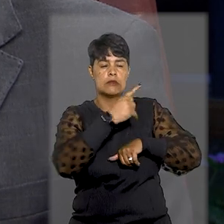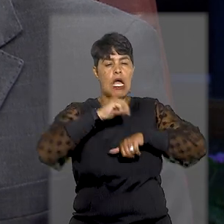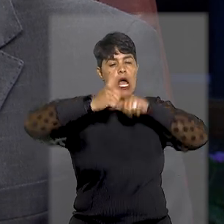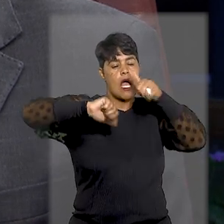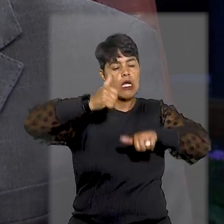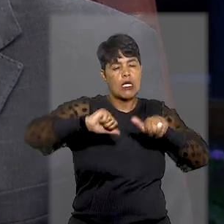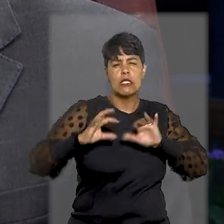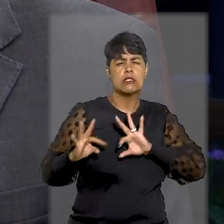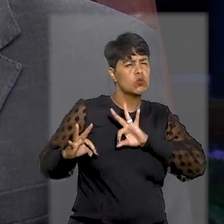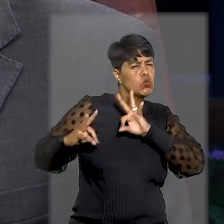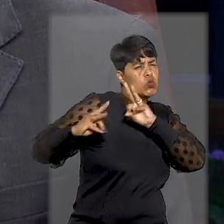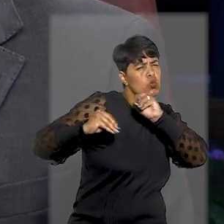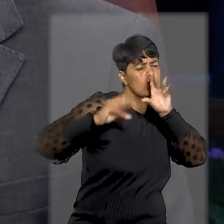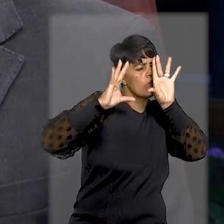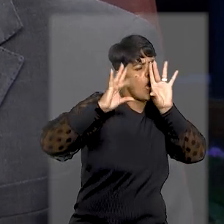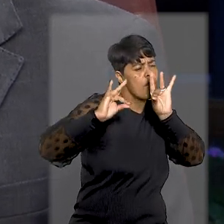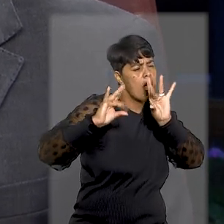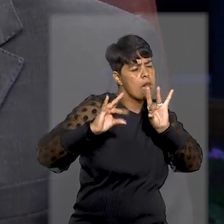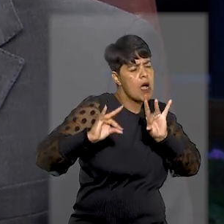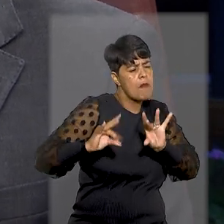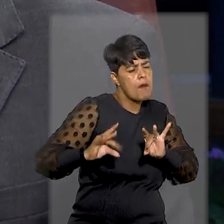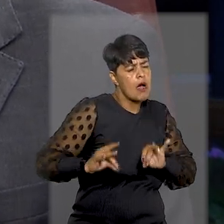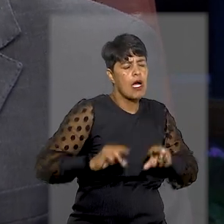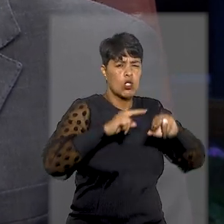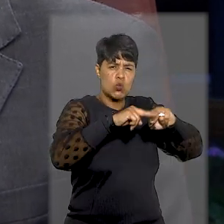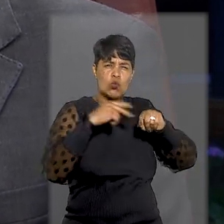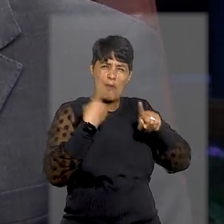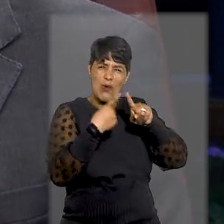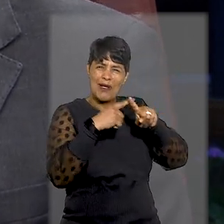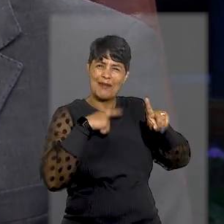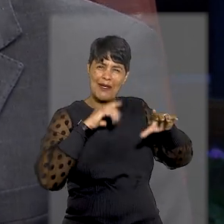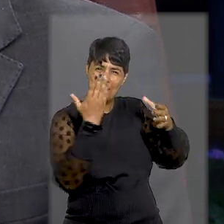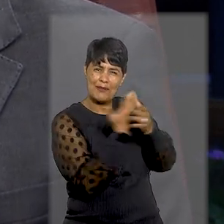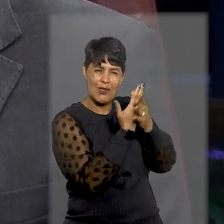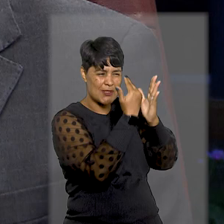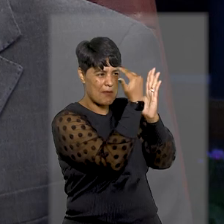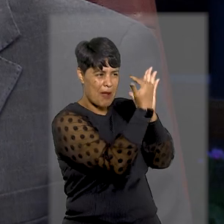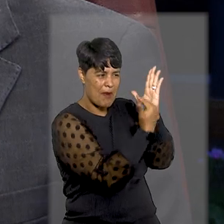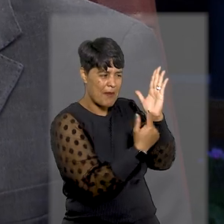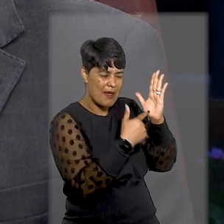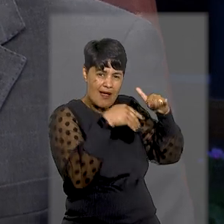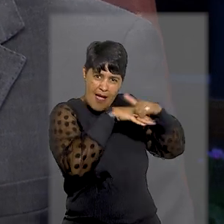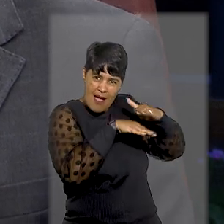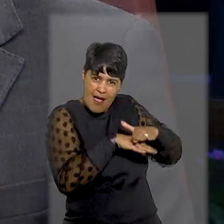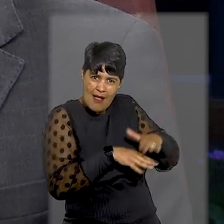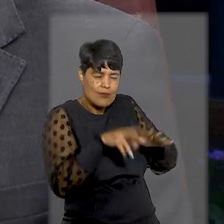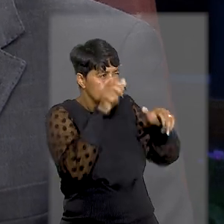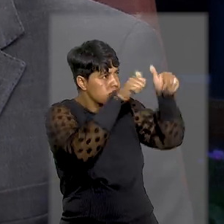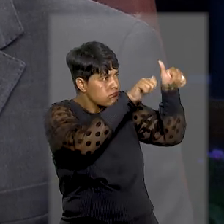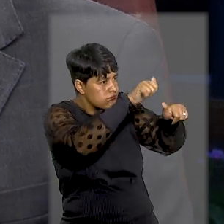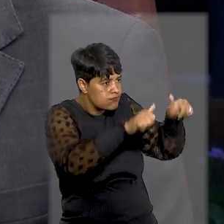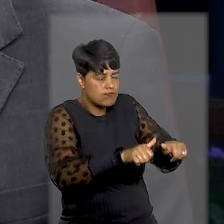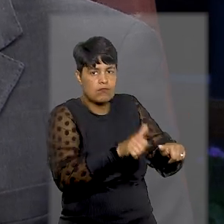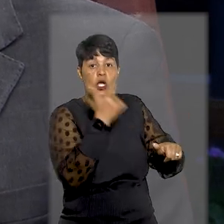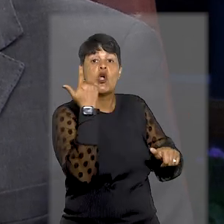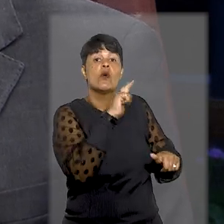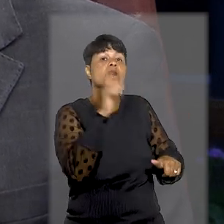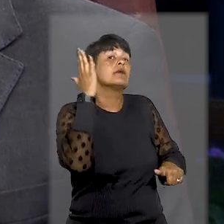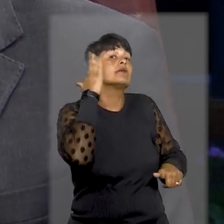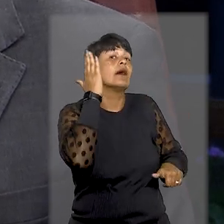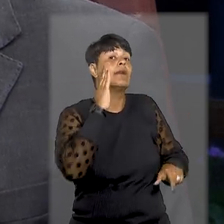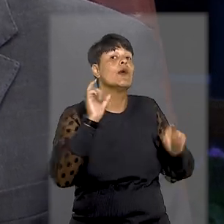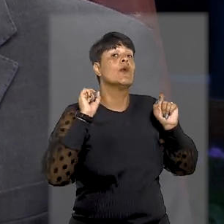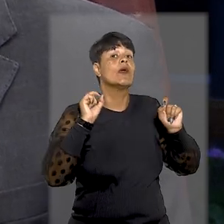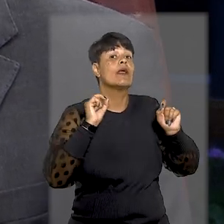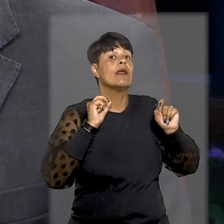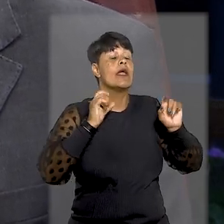de análise de da Com base no seu acervo de processos o seu banco de decisões isso nos permite fazer um